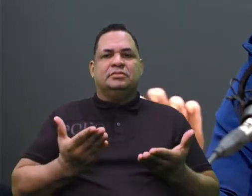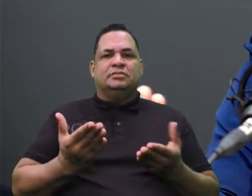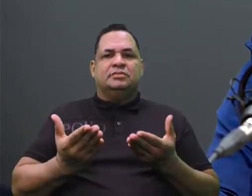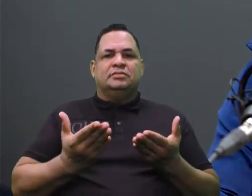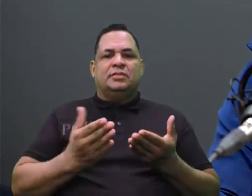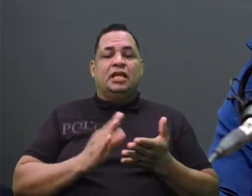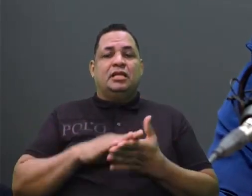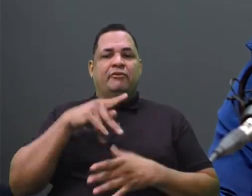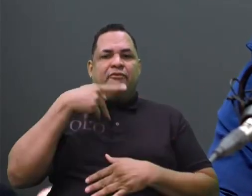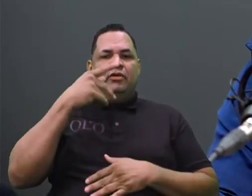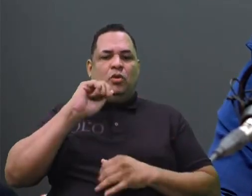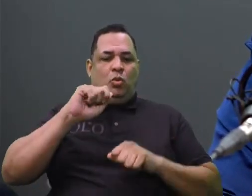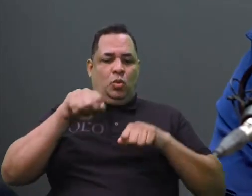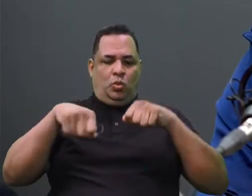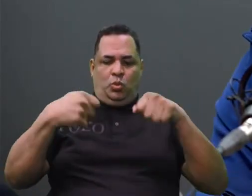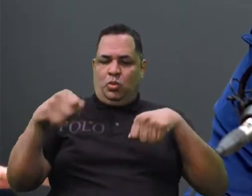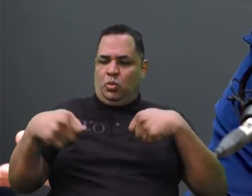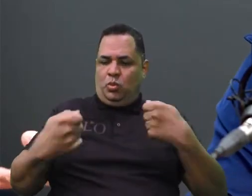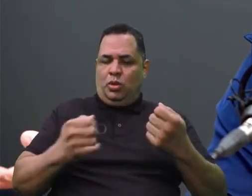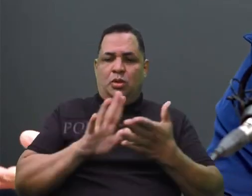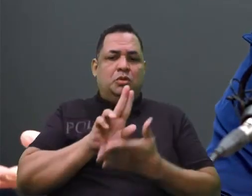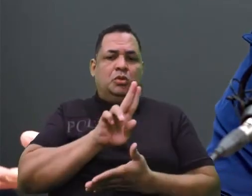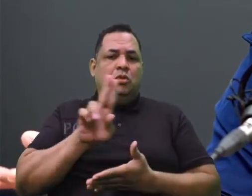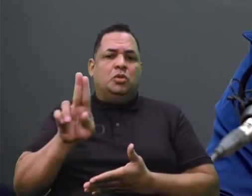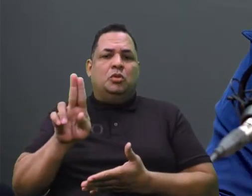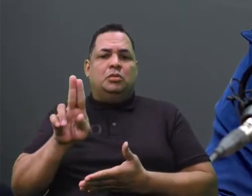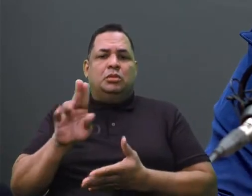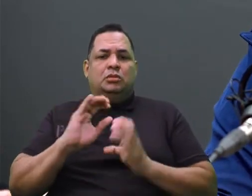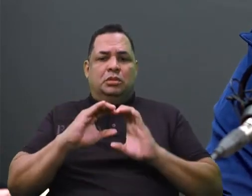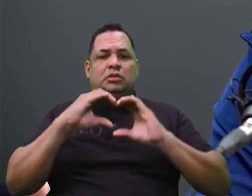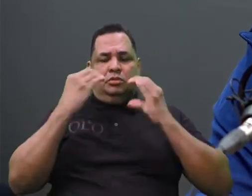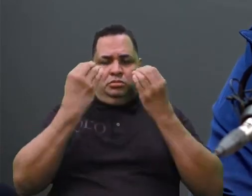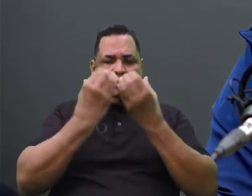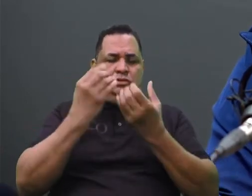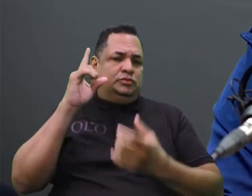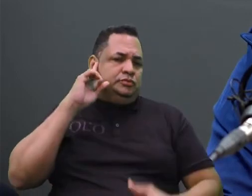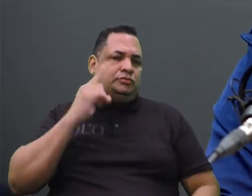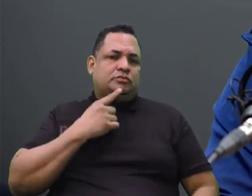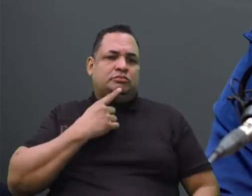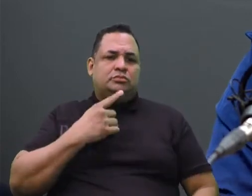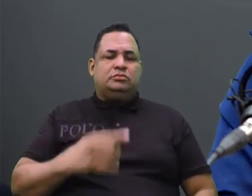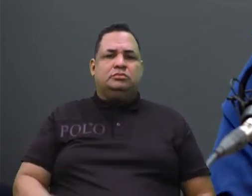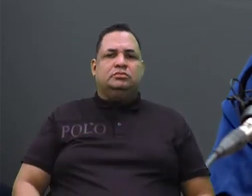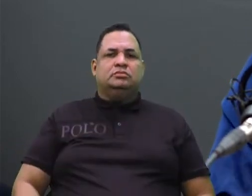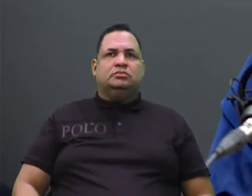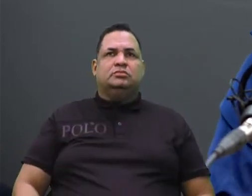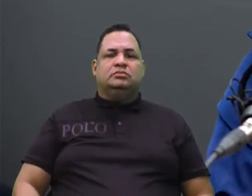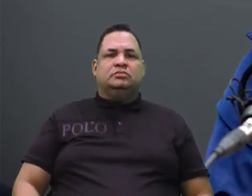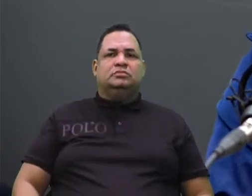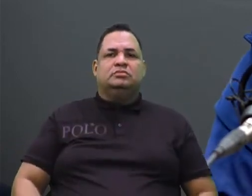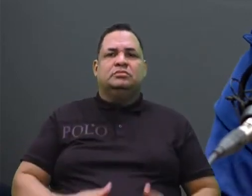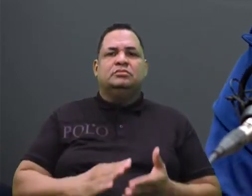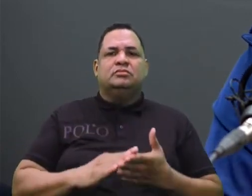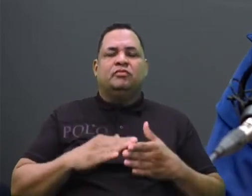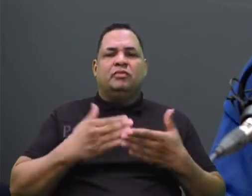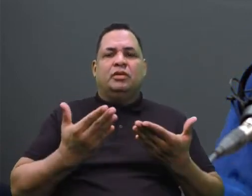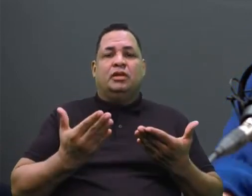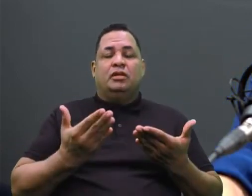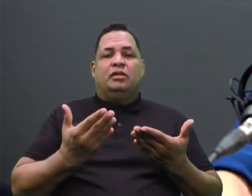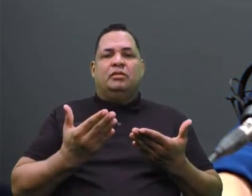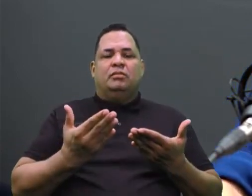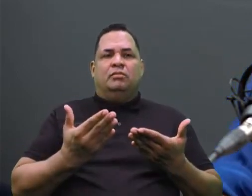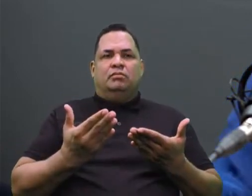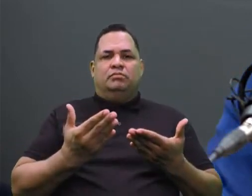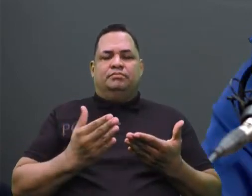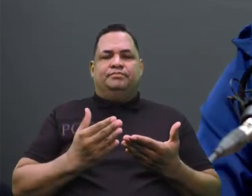a eles que o sinal é o nome. Exatamente. É o nome. Por isso que tem o batismo. Batismo dentro da Né? comunidade. Então, não